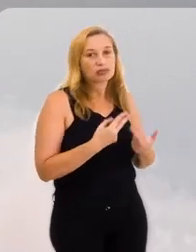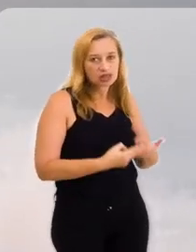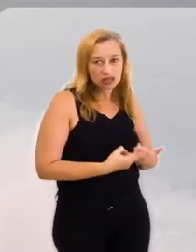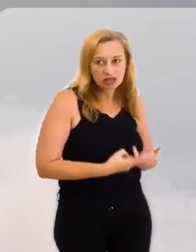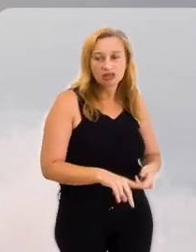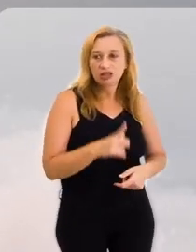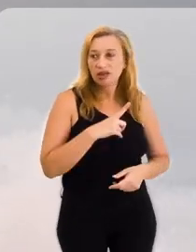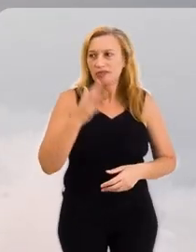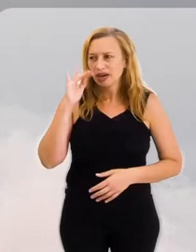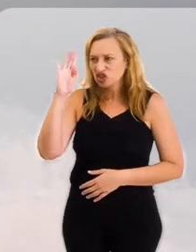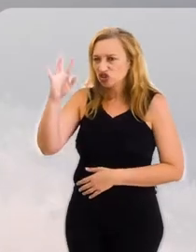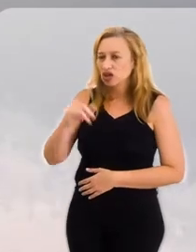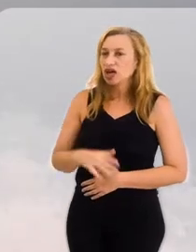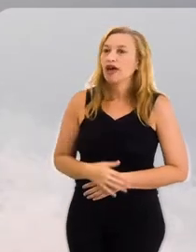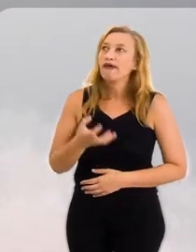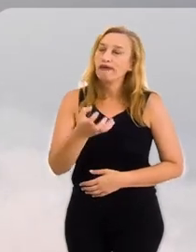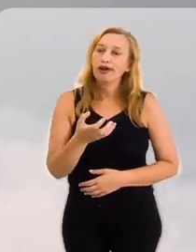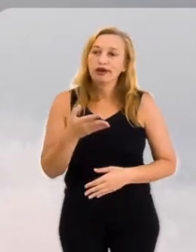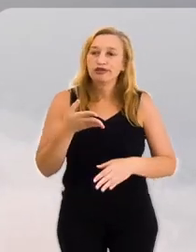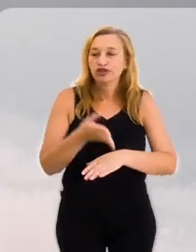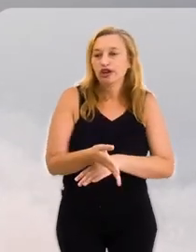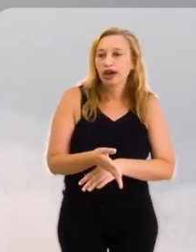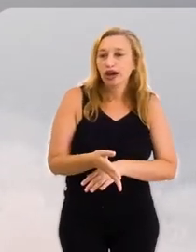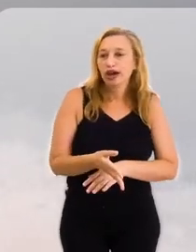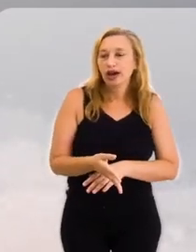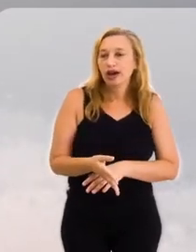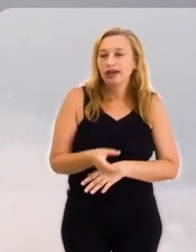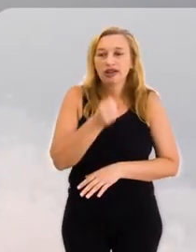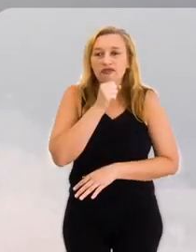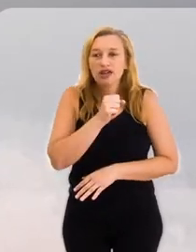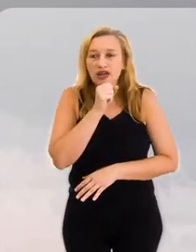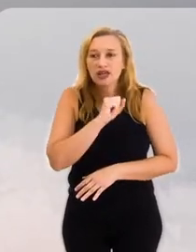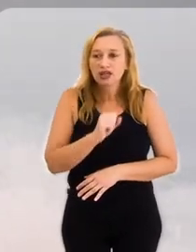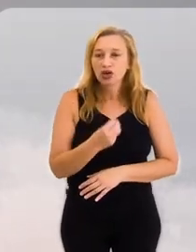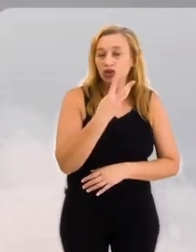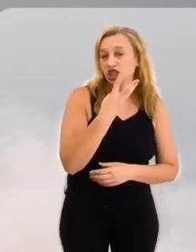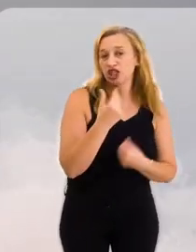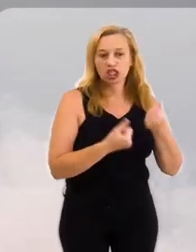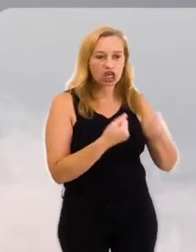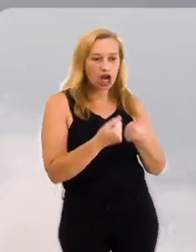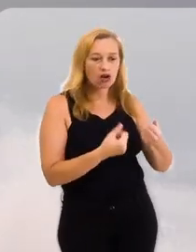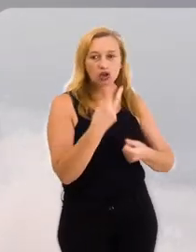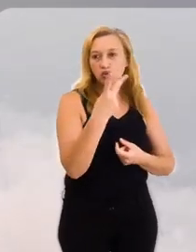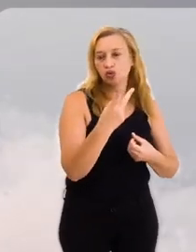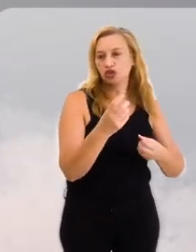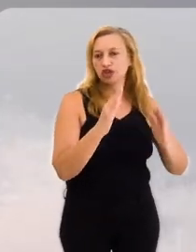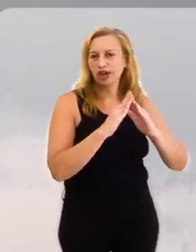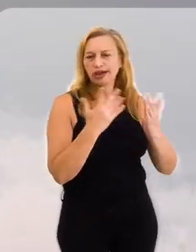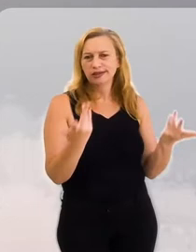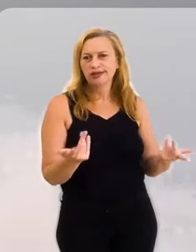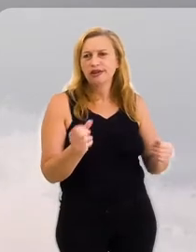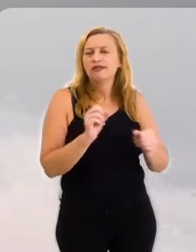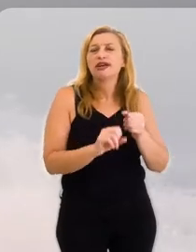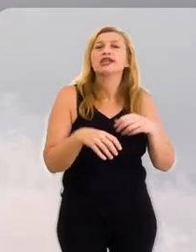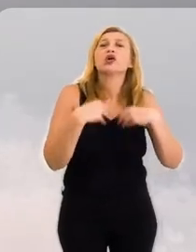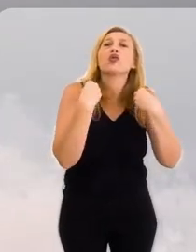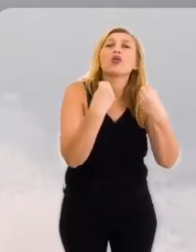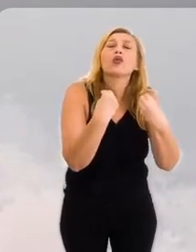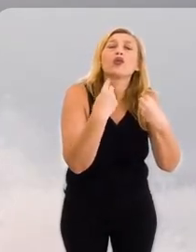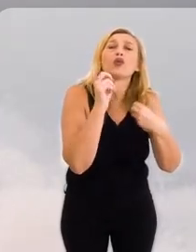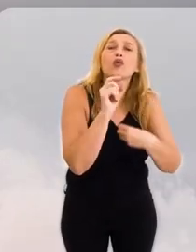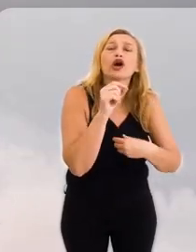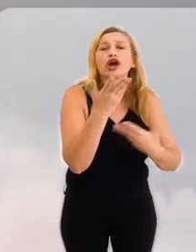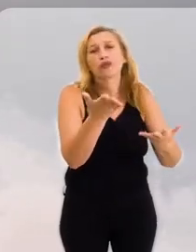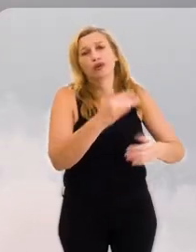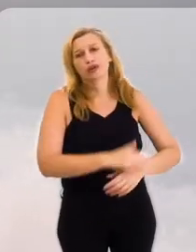ter tenha santa paciência para de negócio que eu quero chegar ao final da minha vida do três carros e duas casas que que você vai fazer e com isso